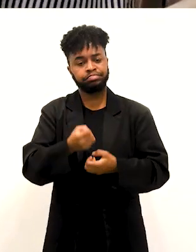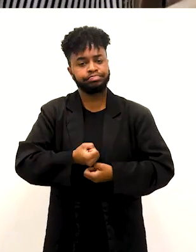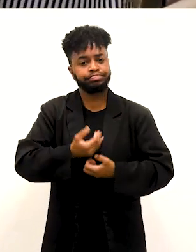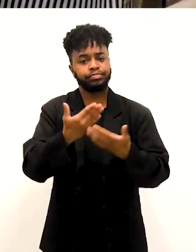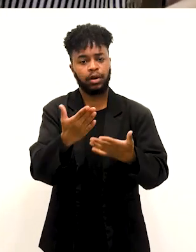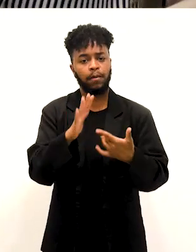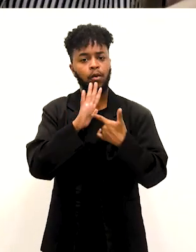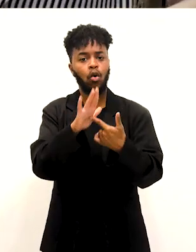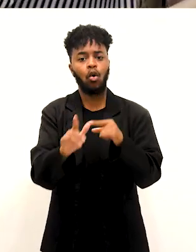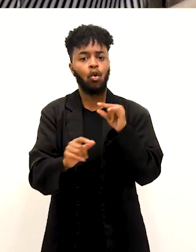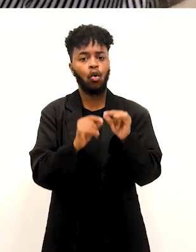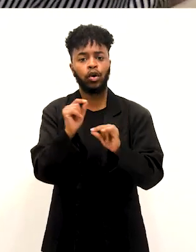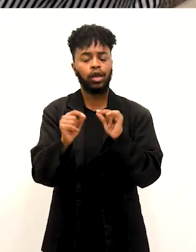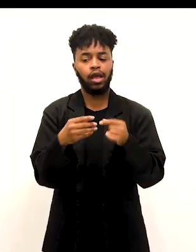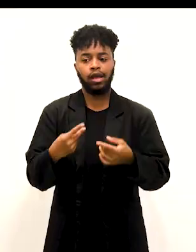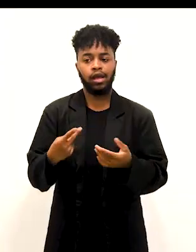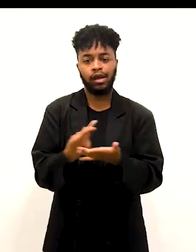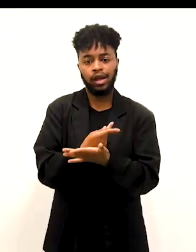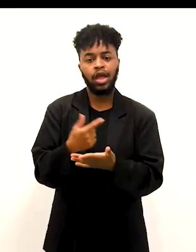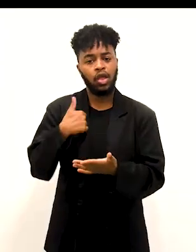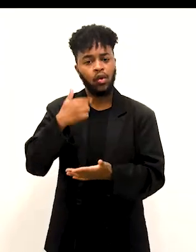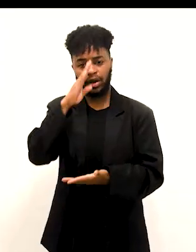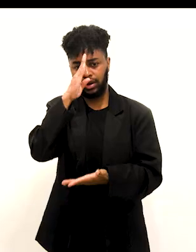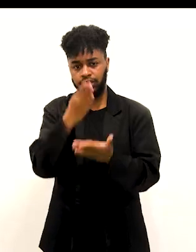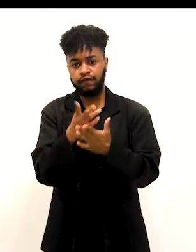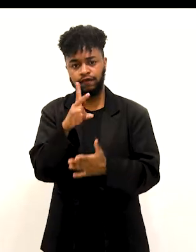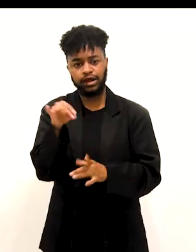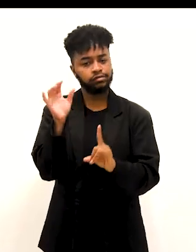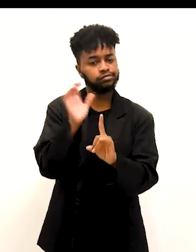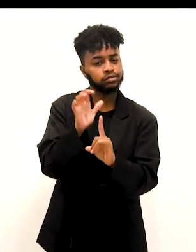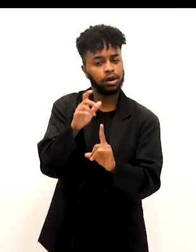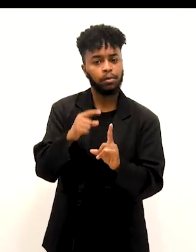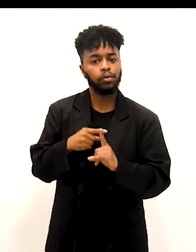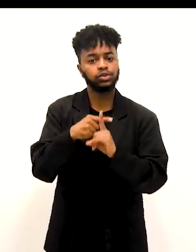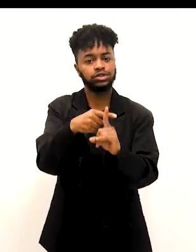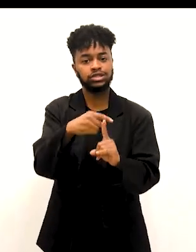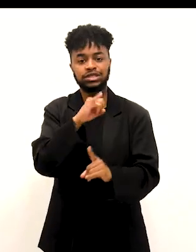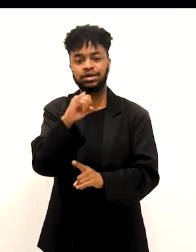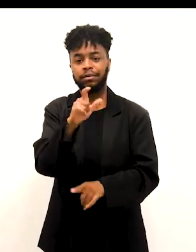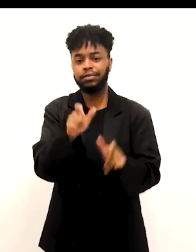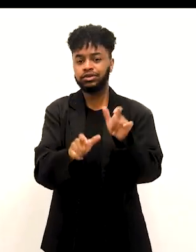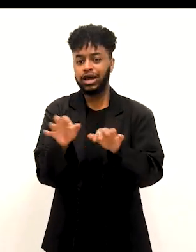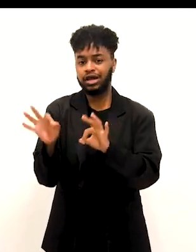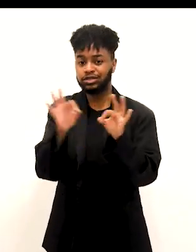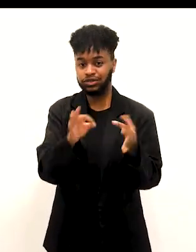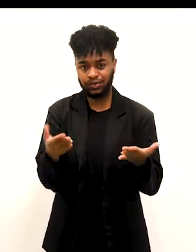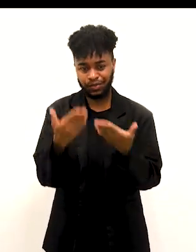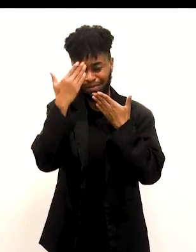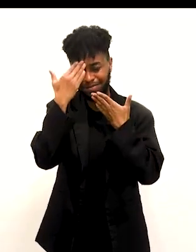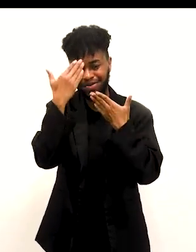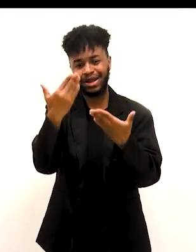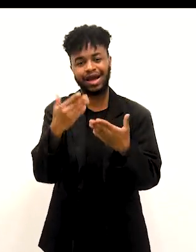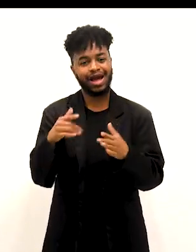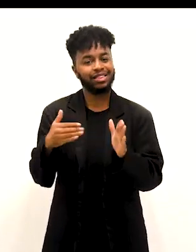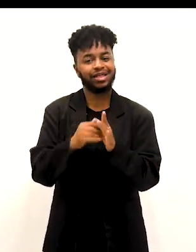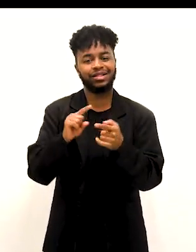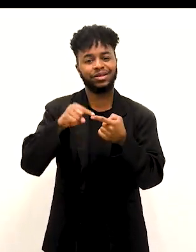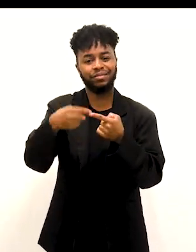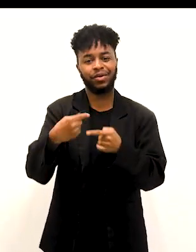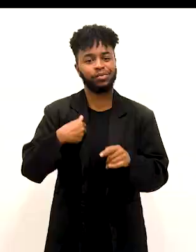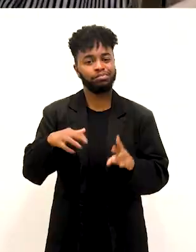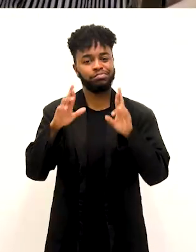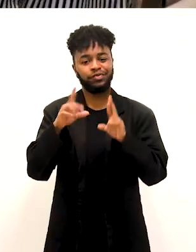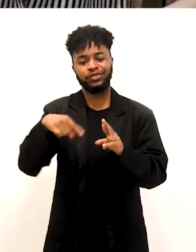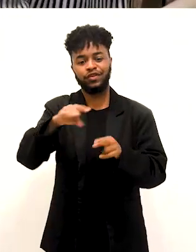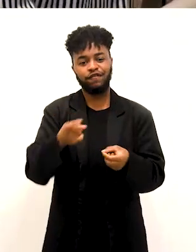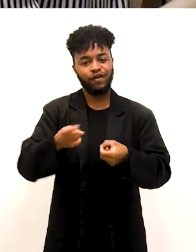testemunhos, depoimentos, né? Eu acho que vai causar muita reflexão positiva em quem acompanhou esse programa hoje. Muito obrigada, tá? Até uma próxima. Espero